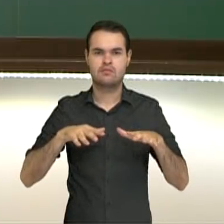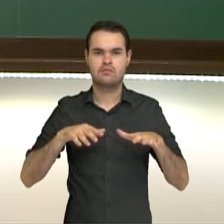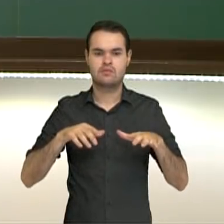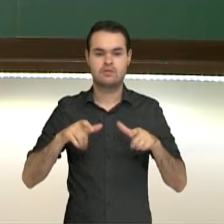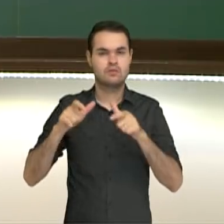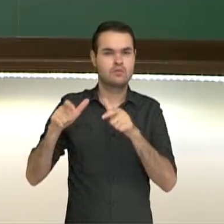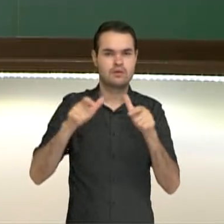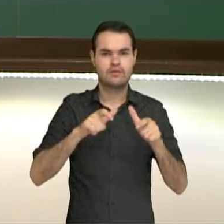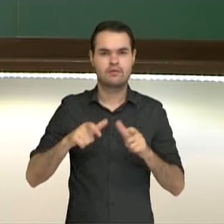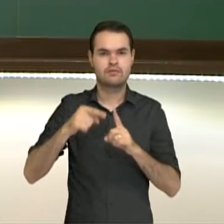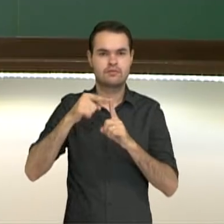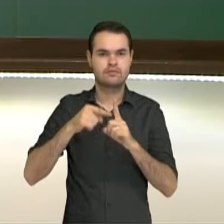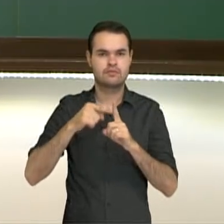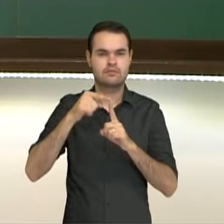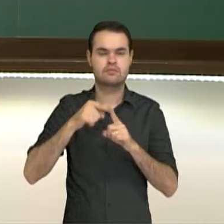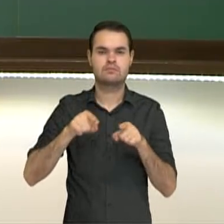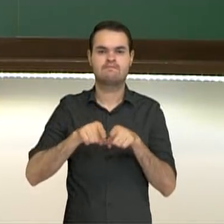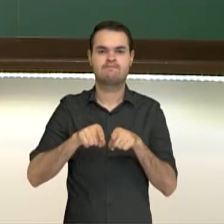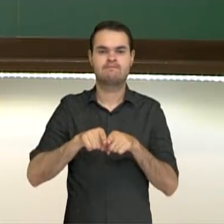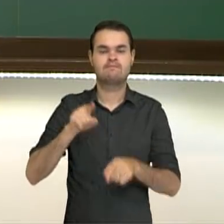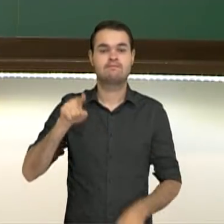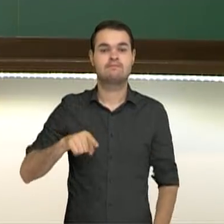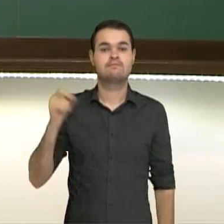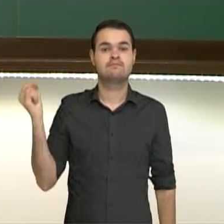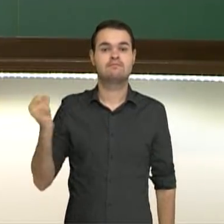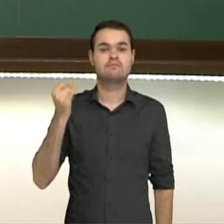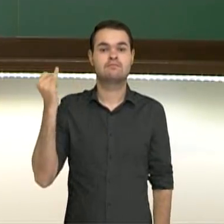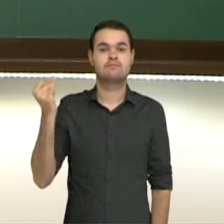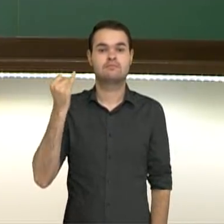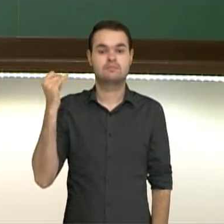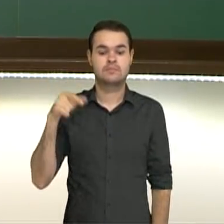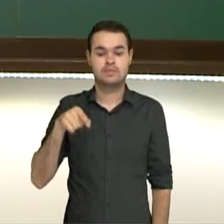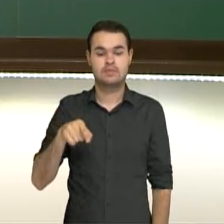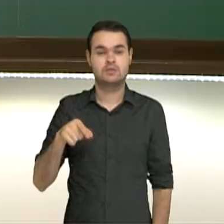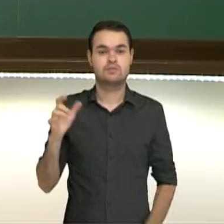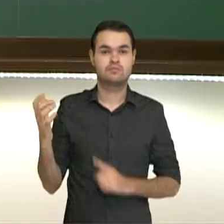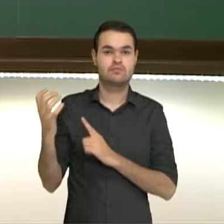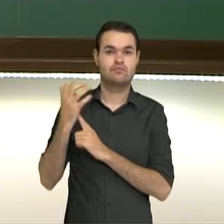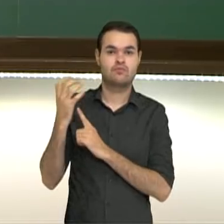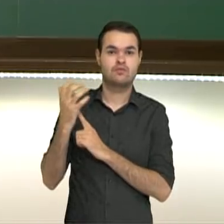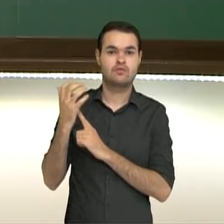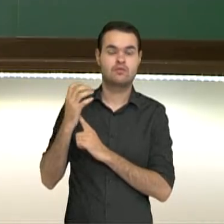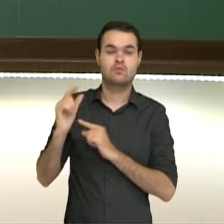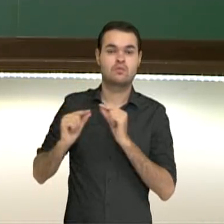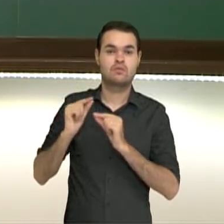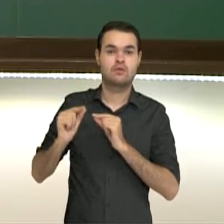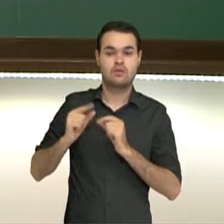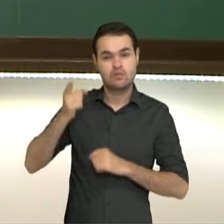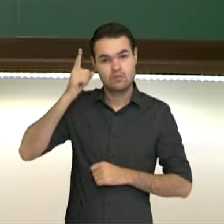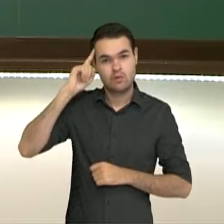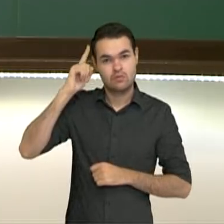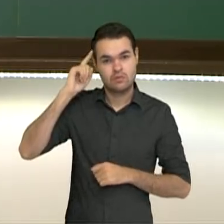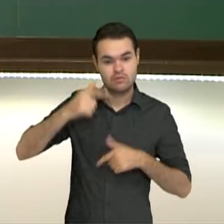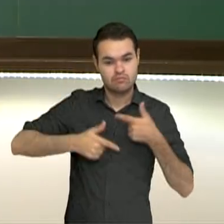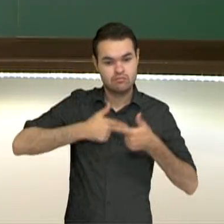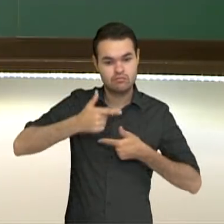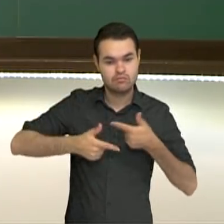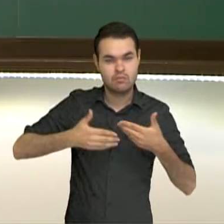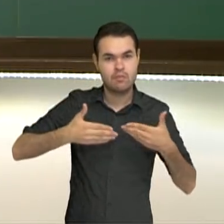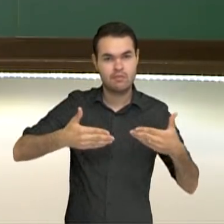zonas térmicas. É bem importante entender que tudo isso influencia nas atividades do dia a dia,